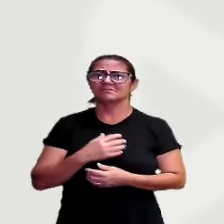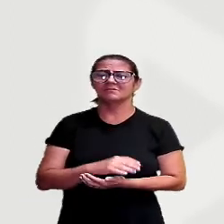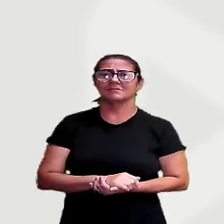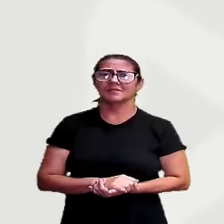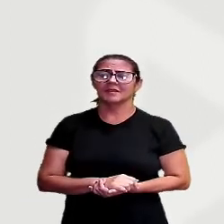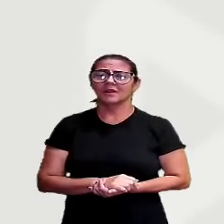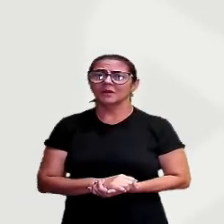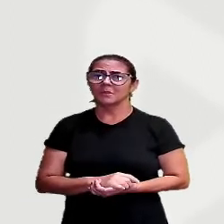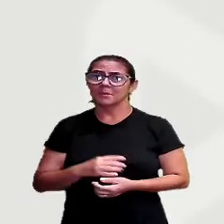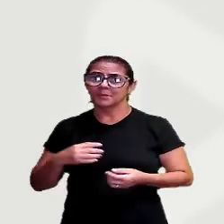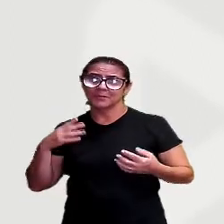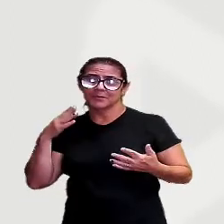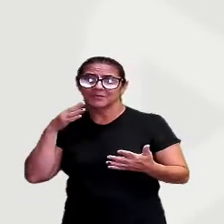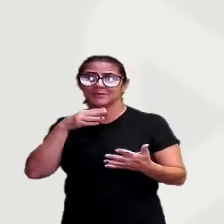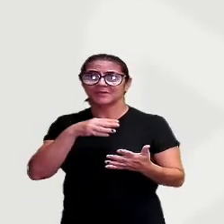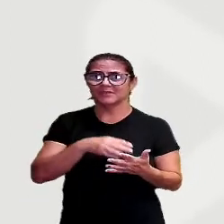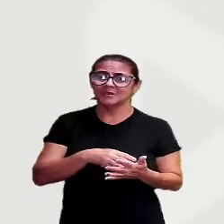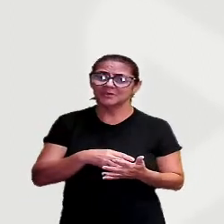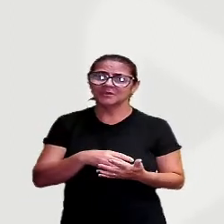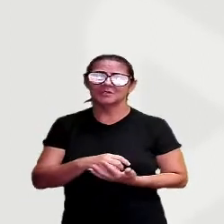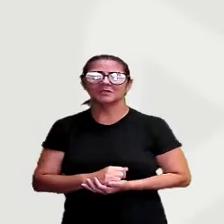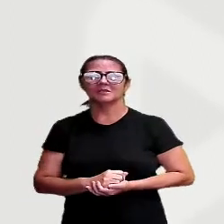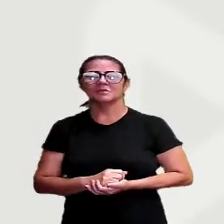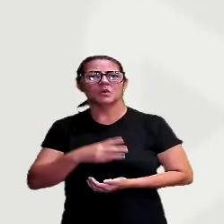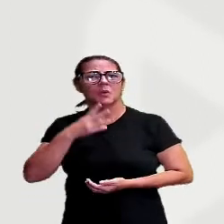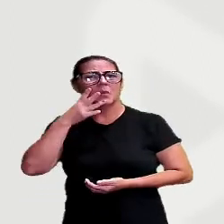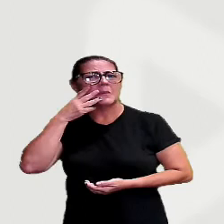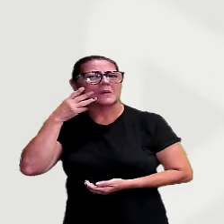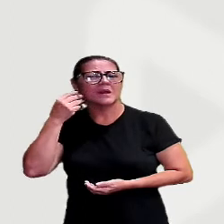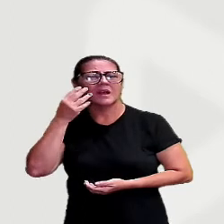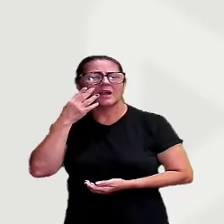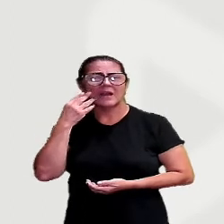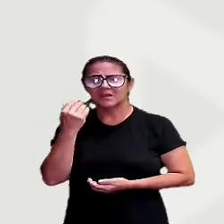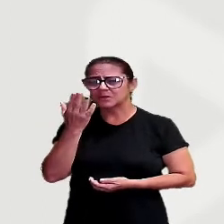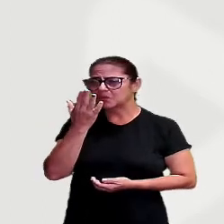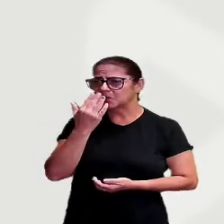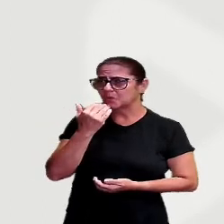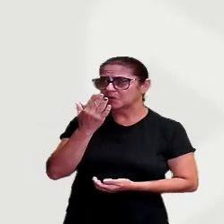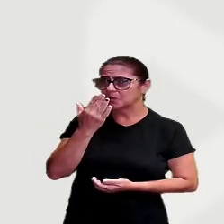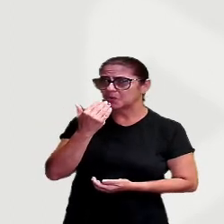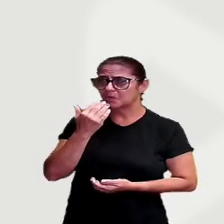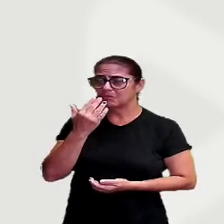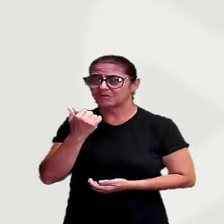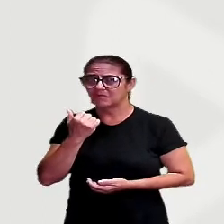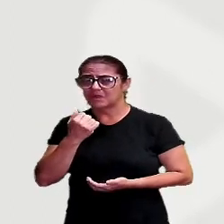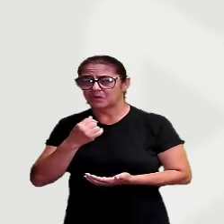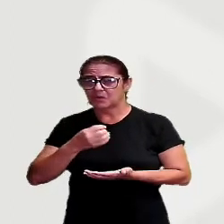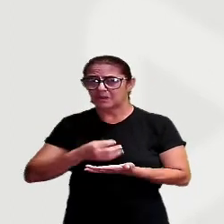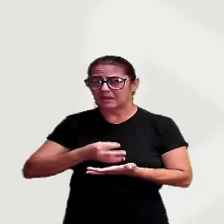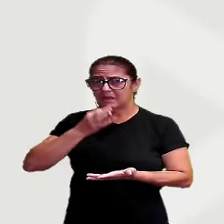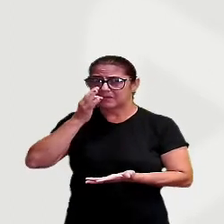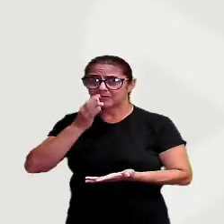ele acaba dizendo que o cat, ele comeu o breakfast, o café